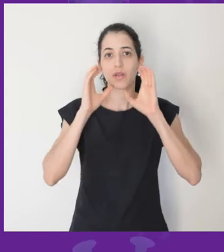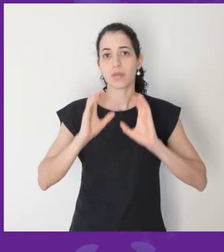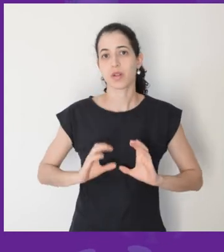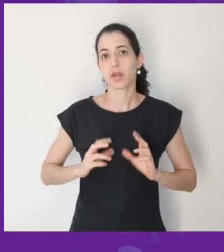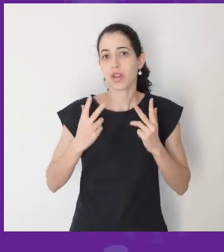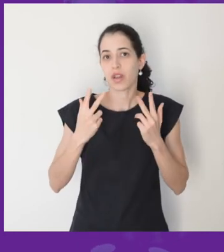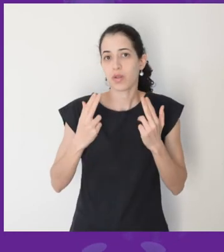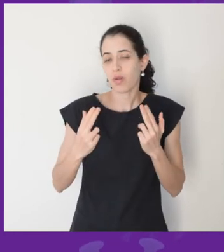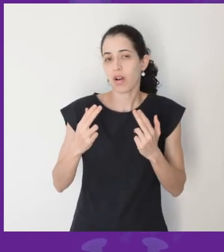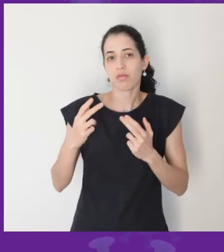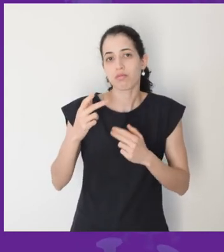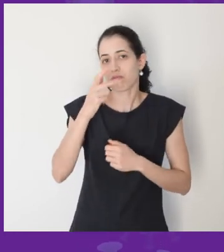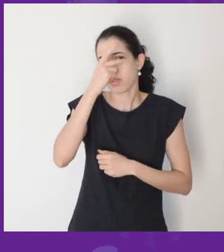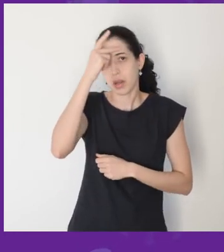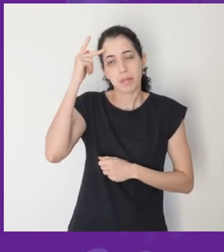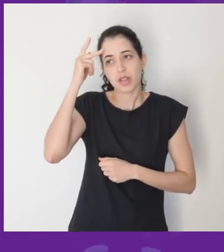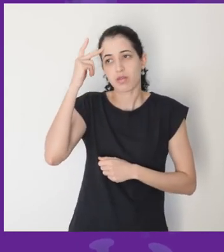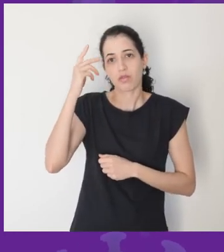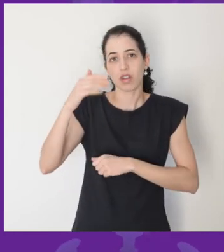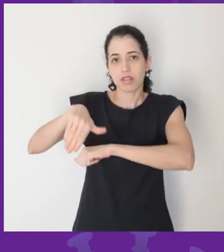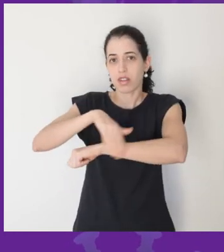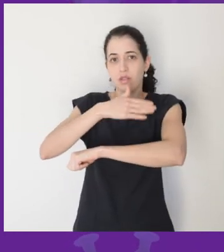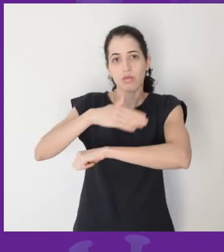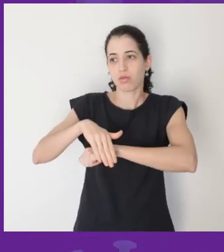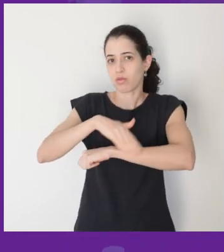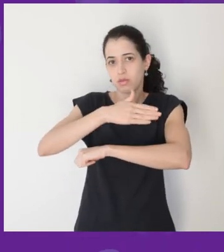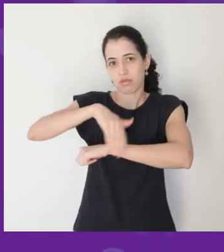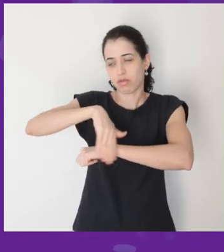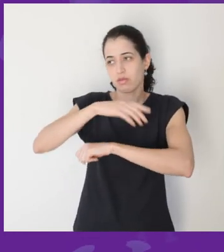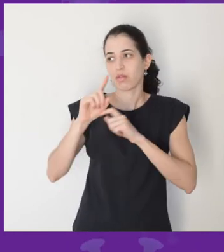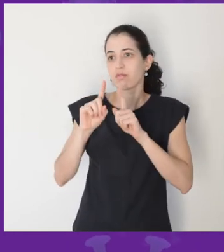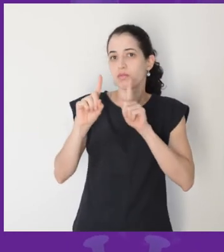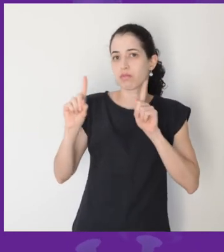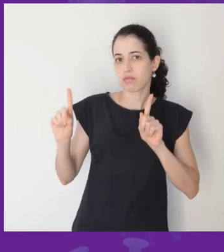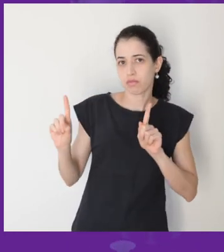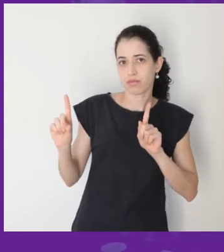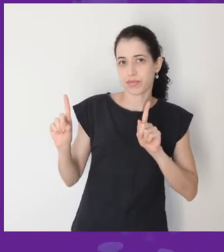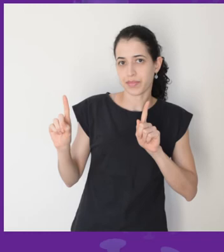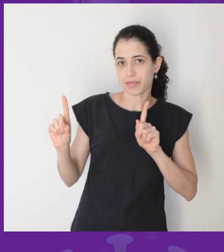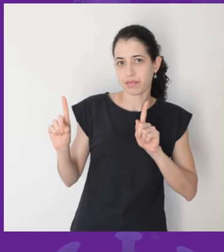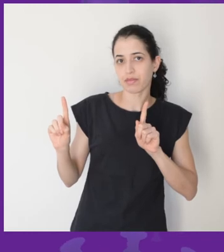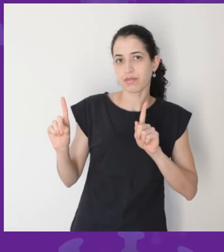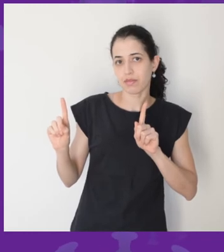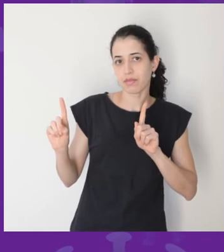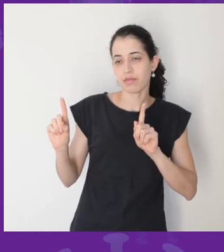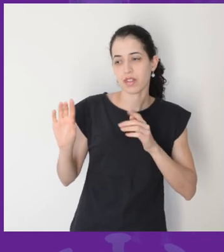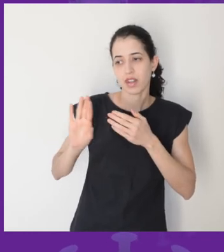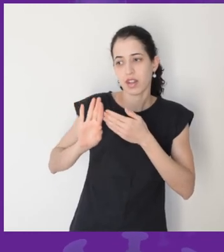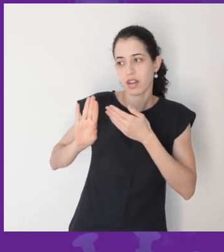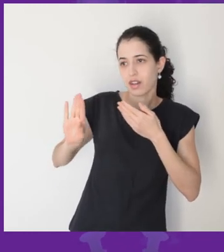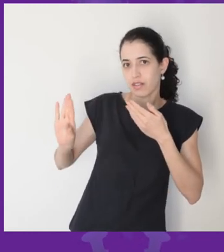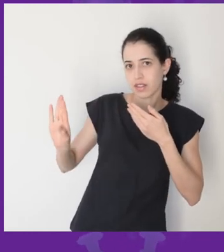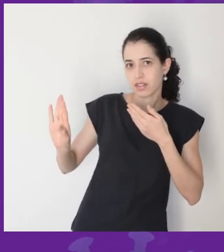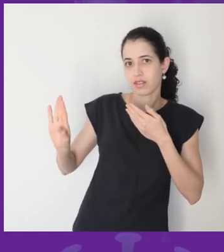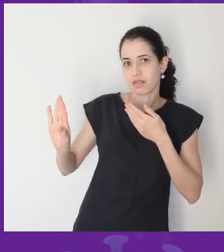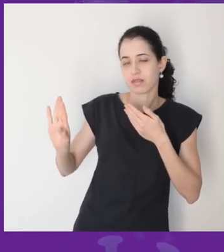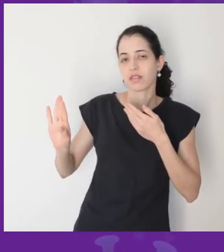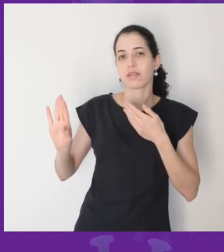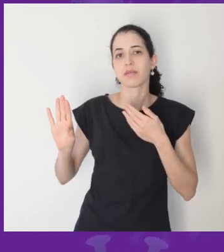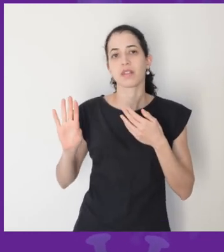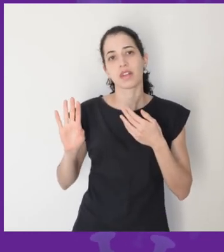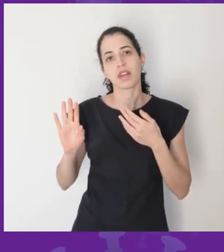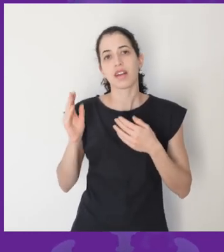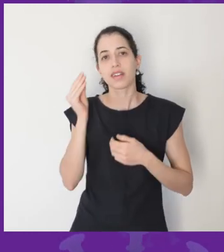encontrarem elas têm que se comportar como se ela estivesse encontrando com estranhos na rua do ponto de vista do isolamento social do